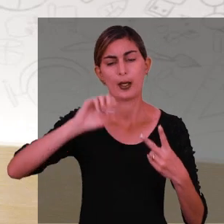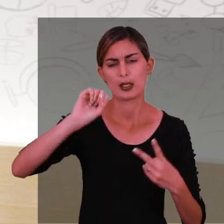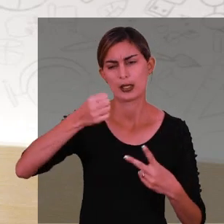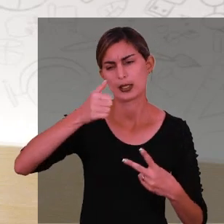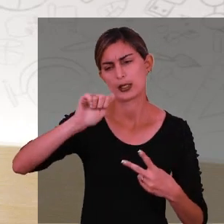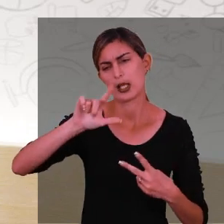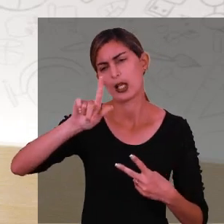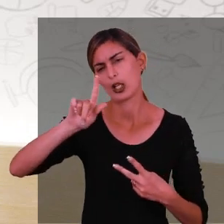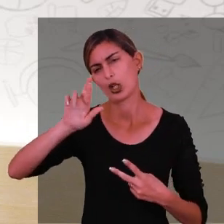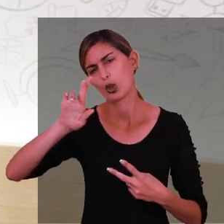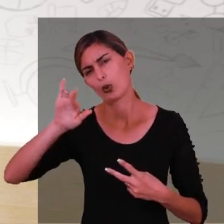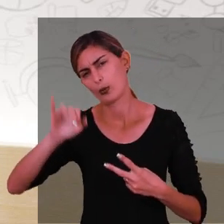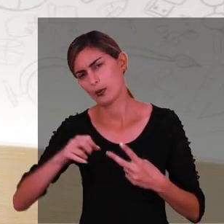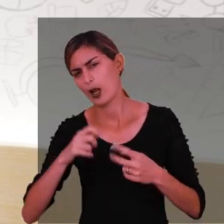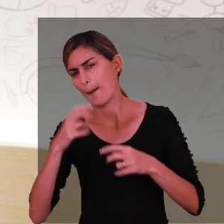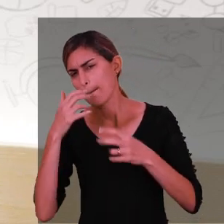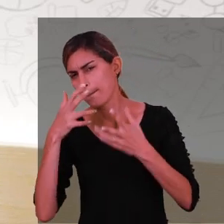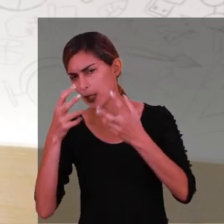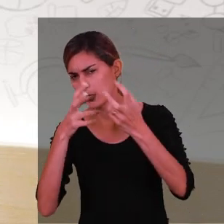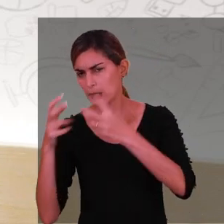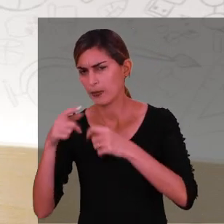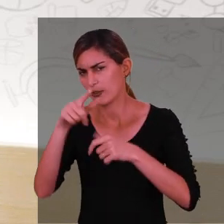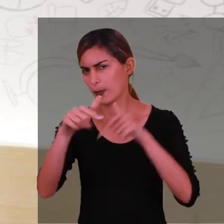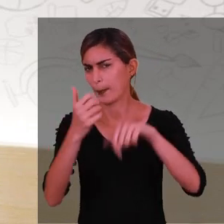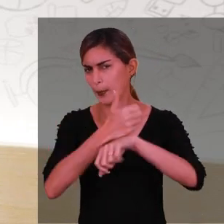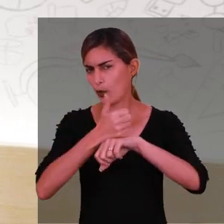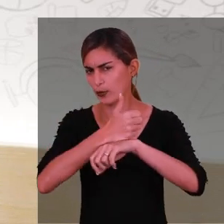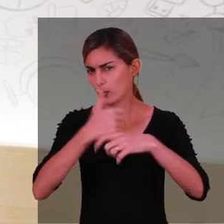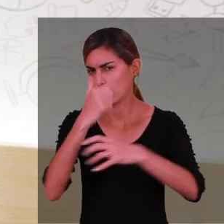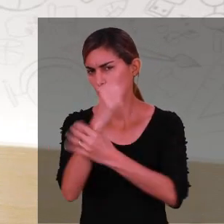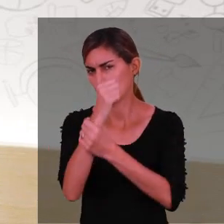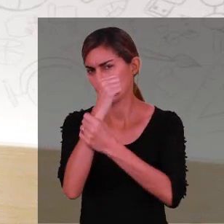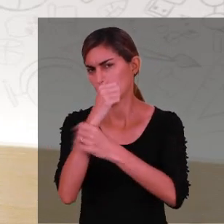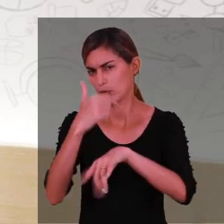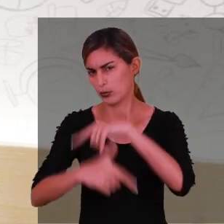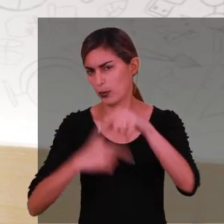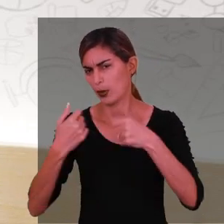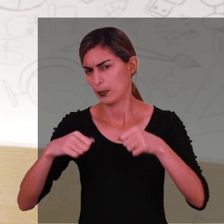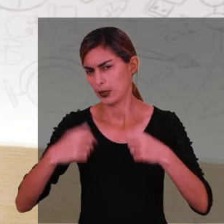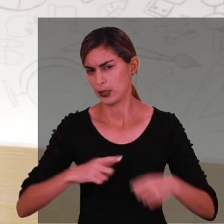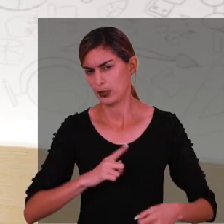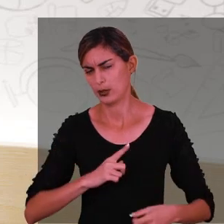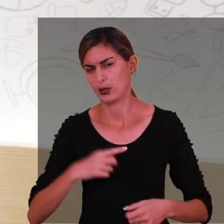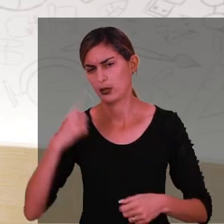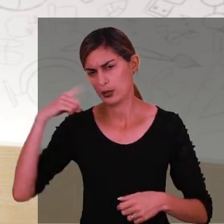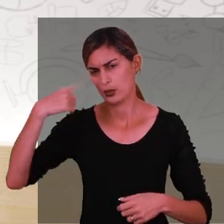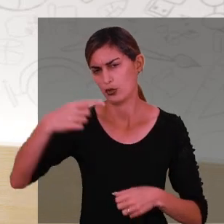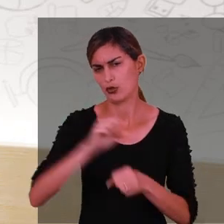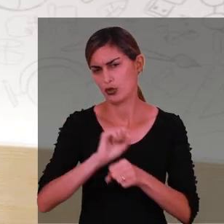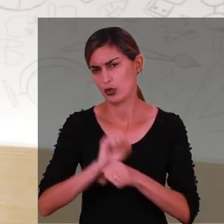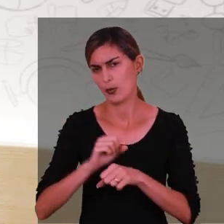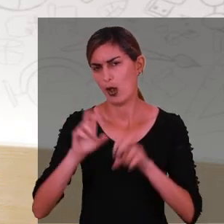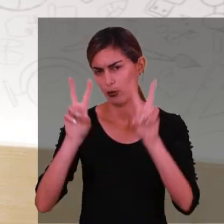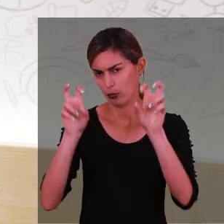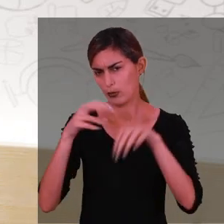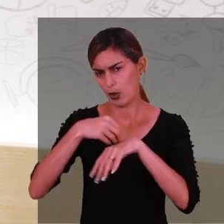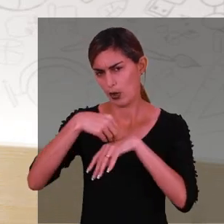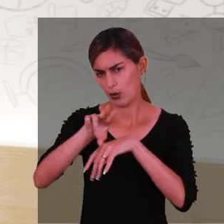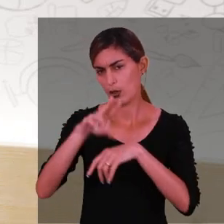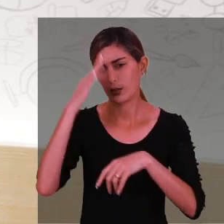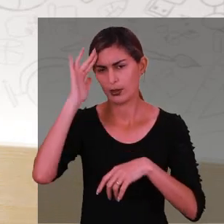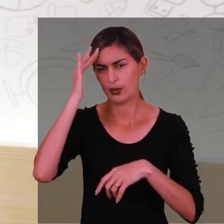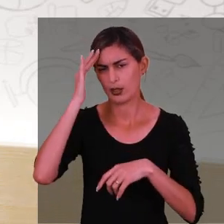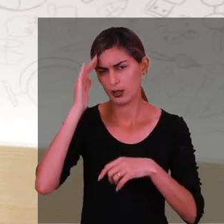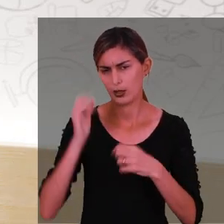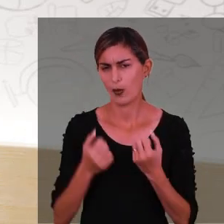essa percepção que você, como profissional de segurança, deve ter em seu cotidiano. Espero que o conteúdo tenha ficado